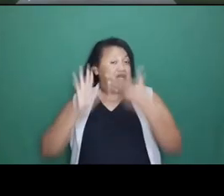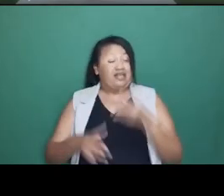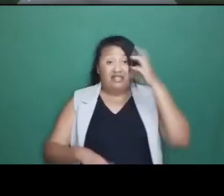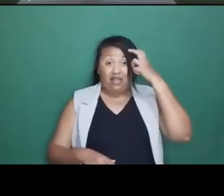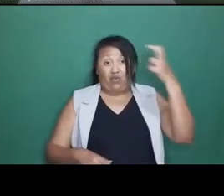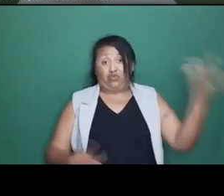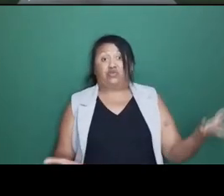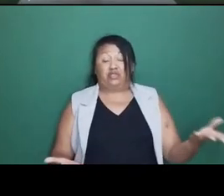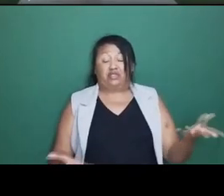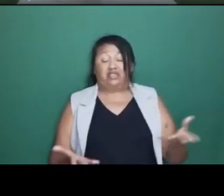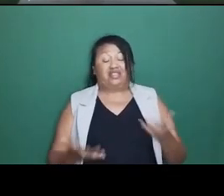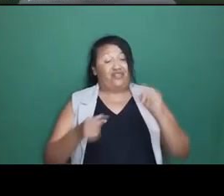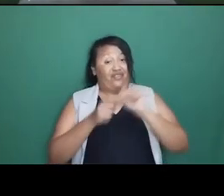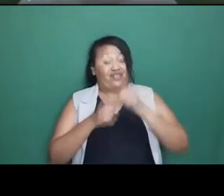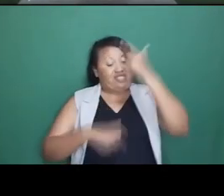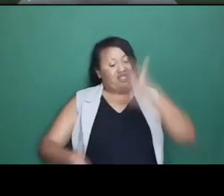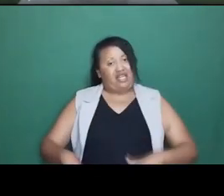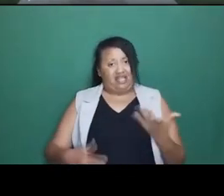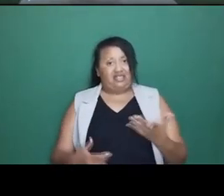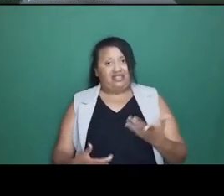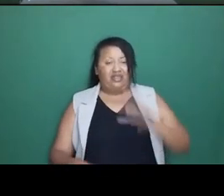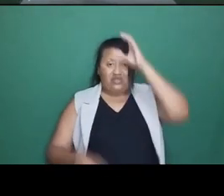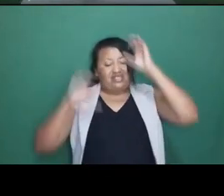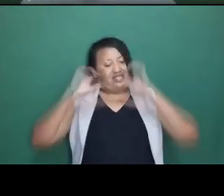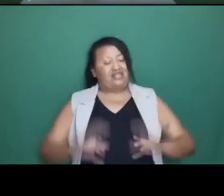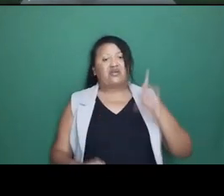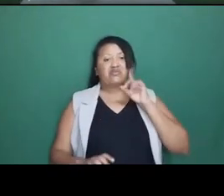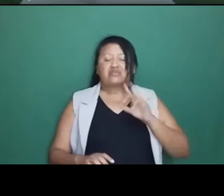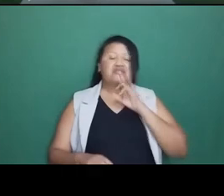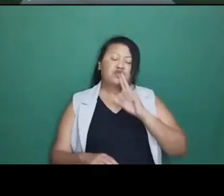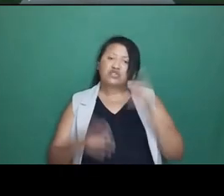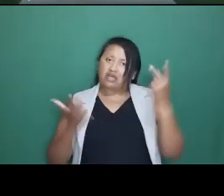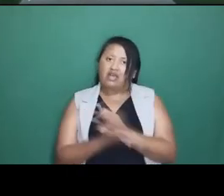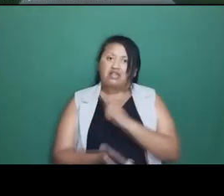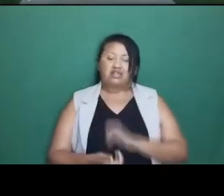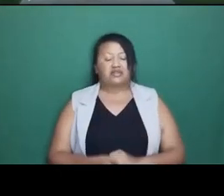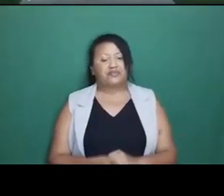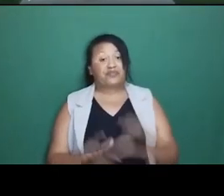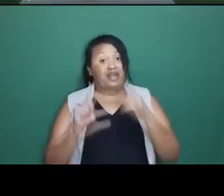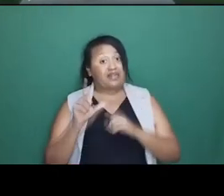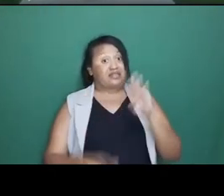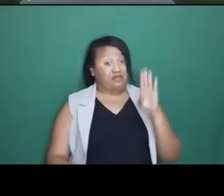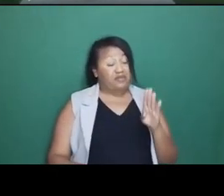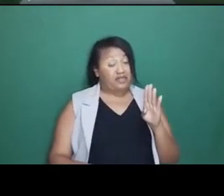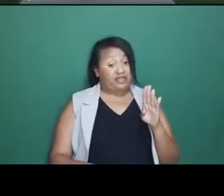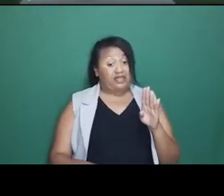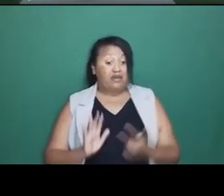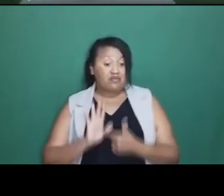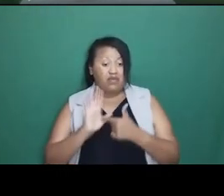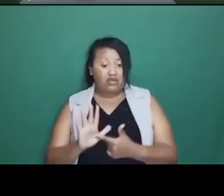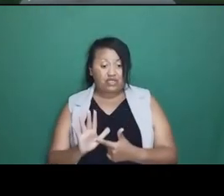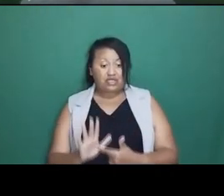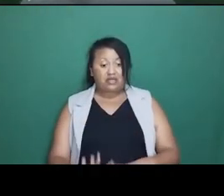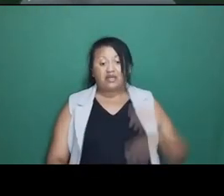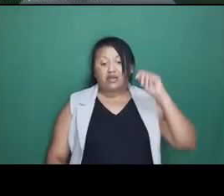um cidadão americano então resposta errada a letra B tá escrito para o autor